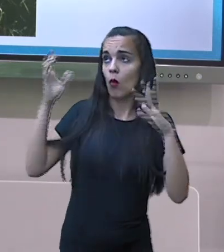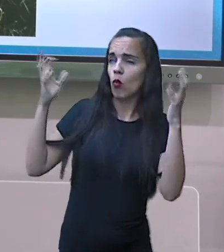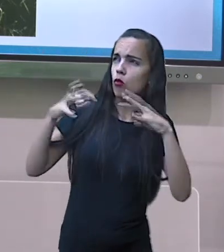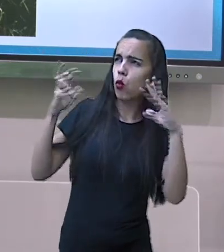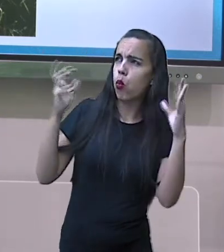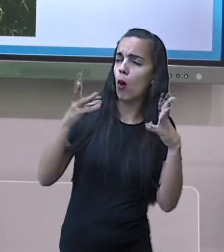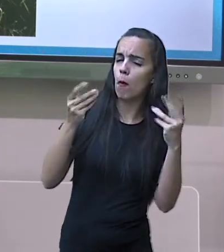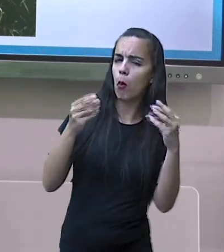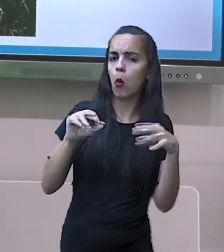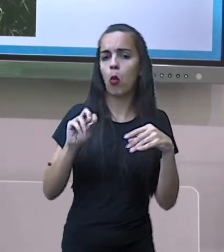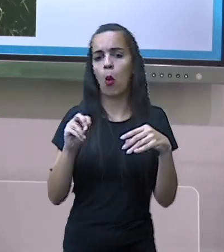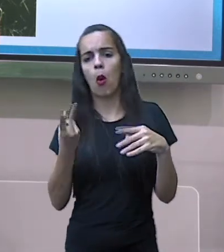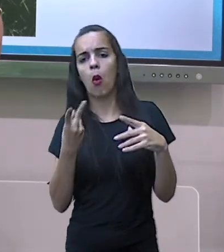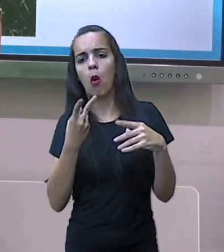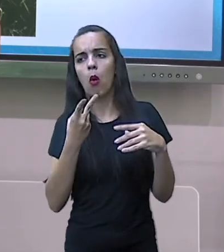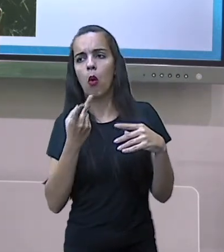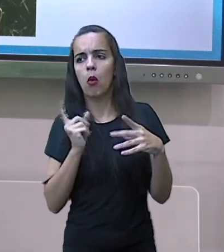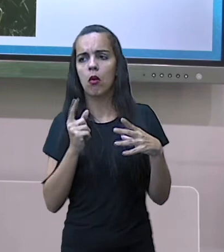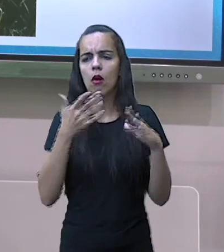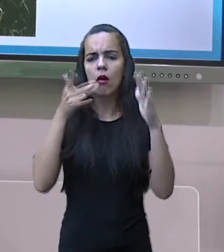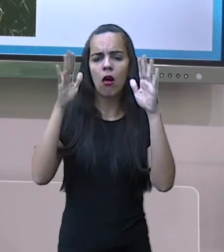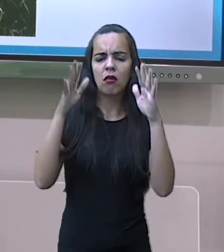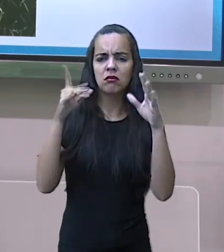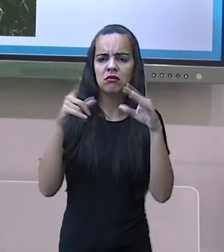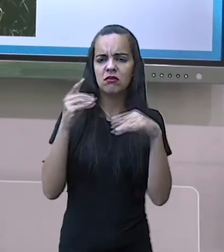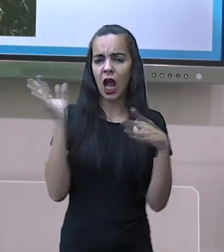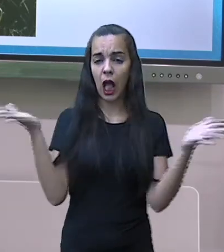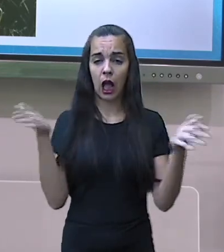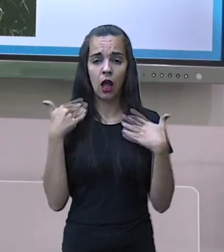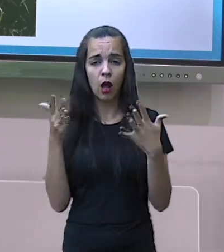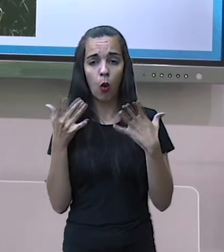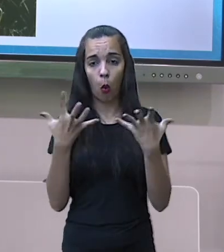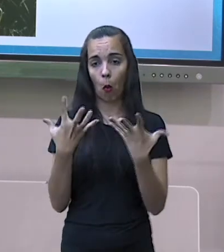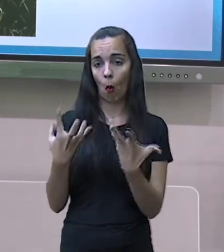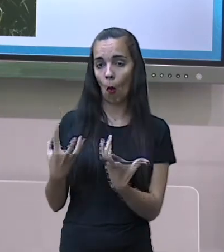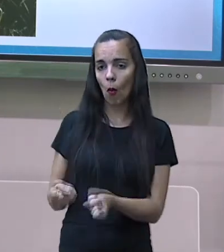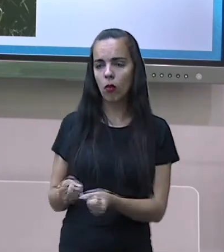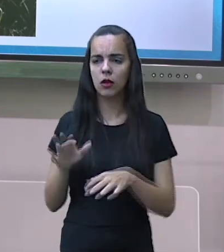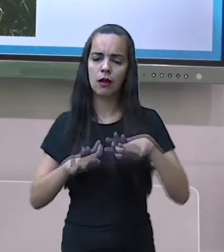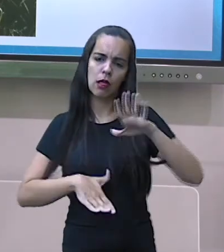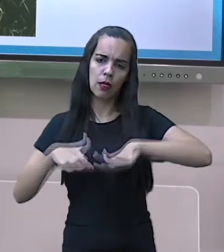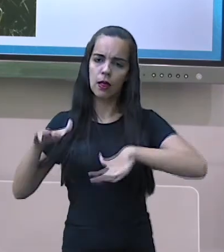úmido, inverno um pouco mais frio e seco.